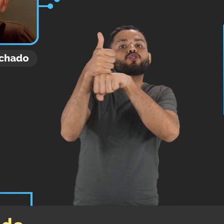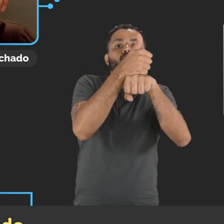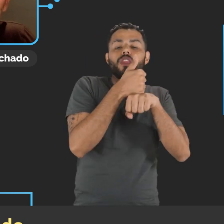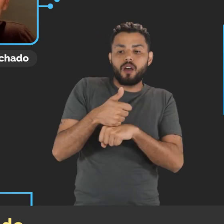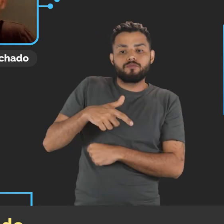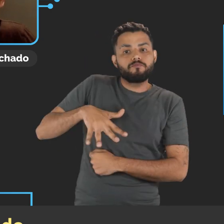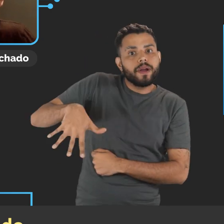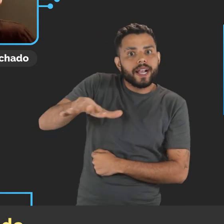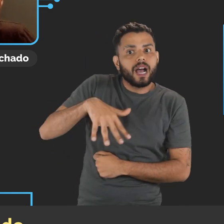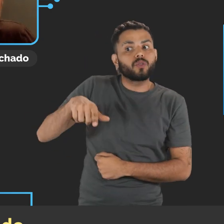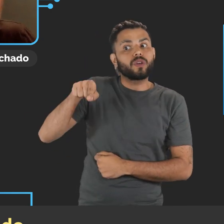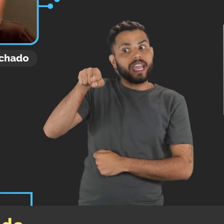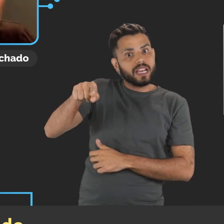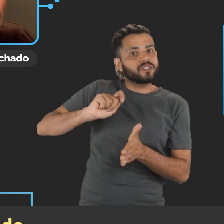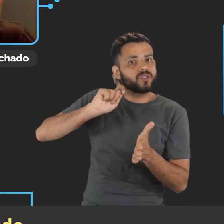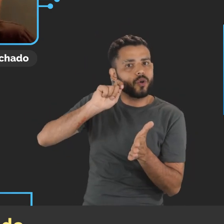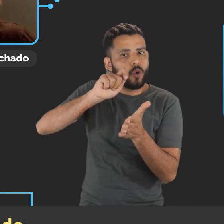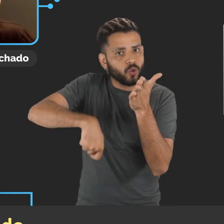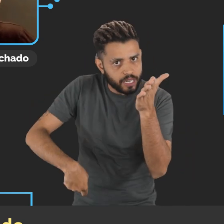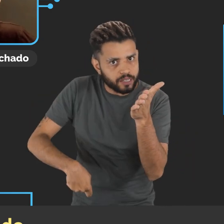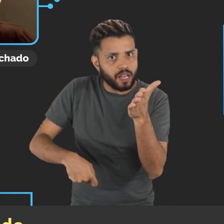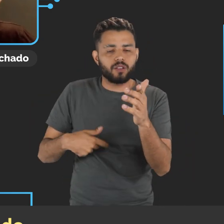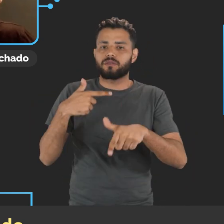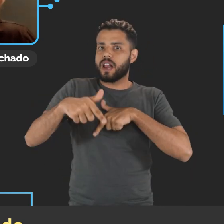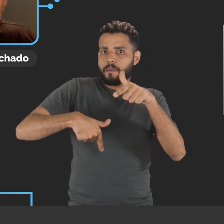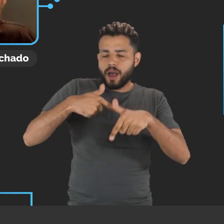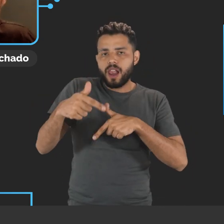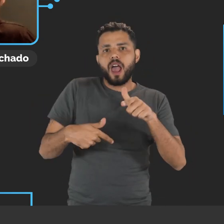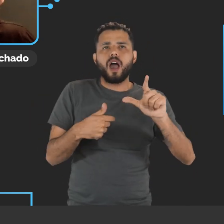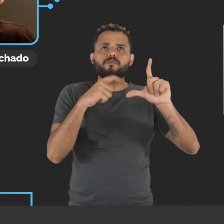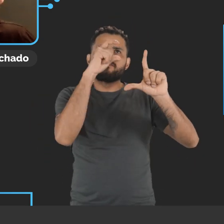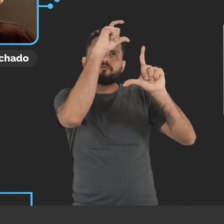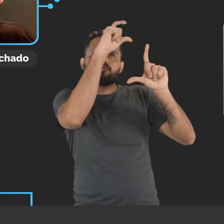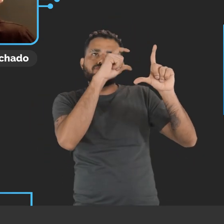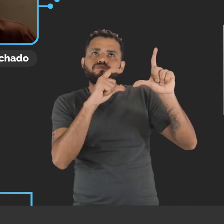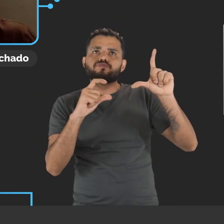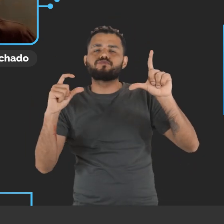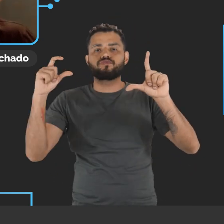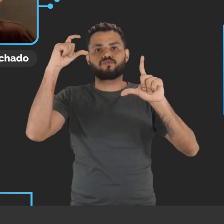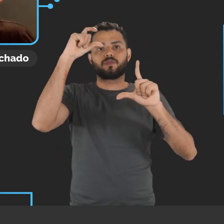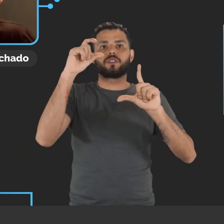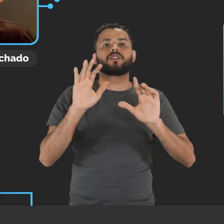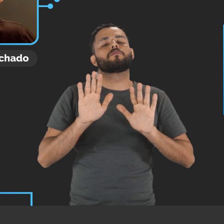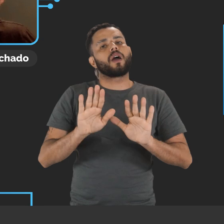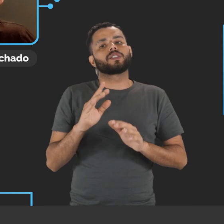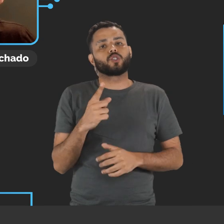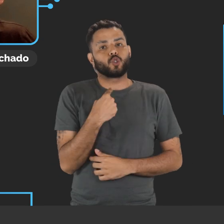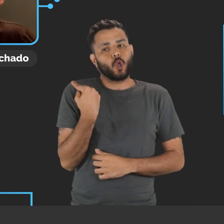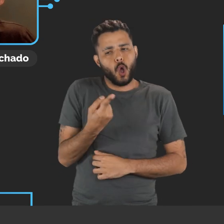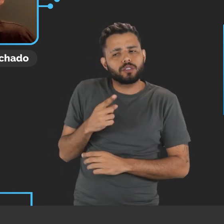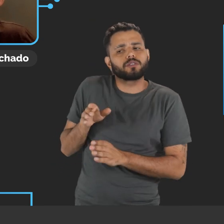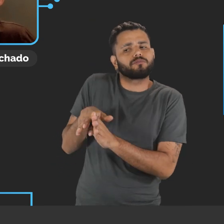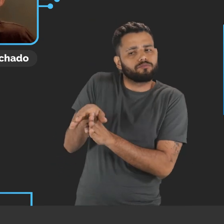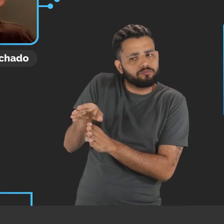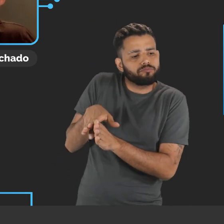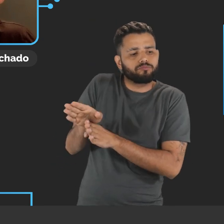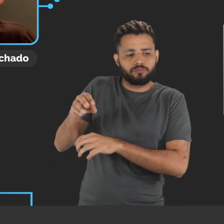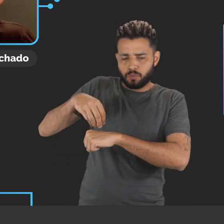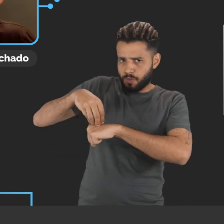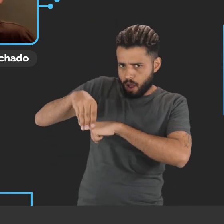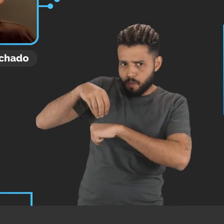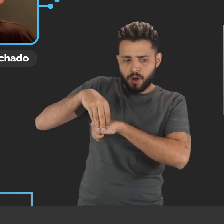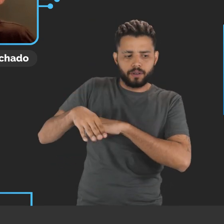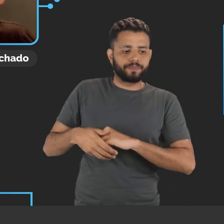no mercado, para serem contratados, para atuarem nessa função, sob nossa supervisão e sob nossa